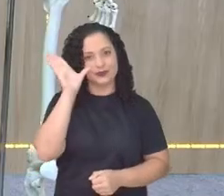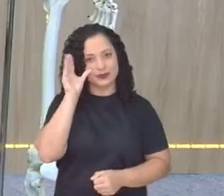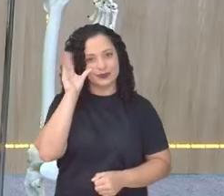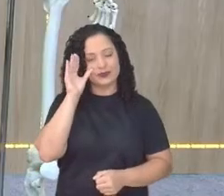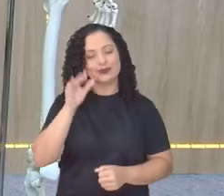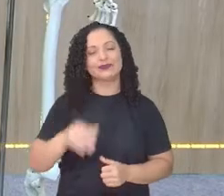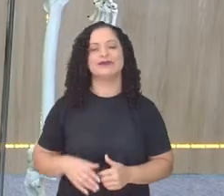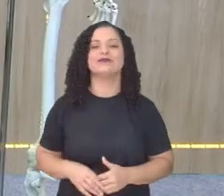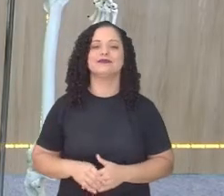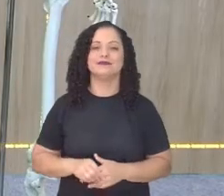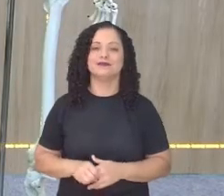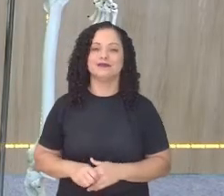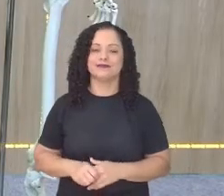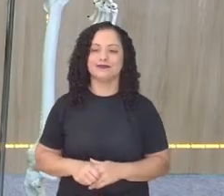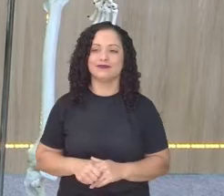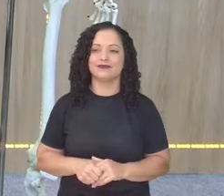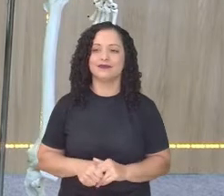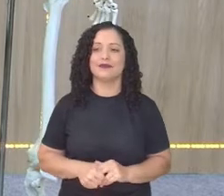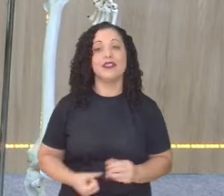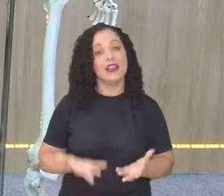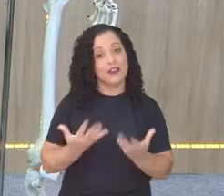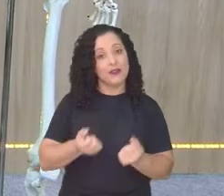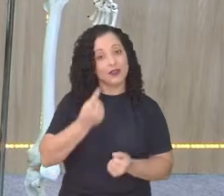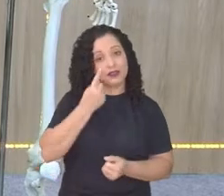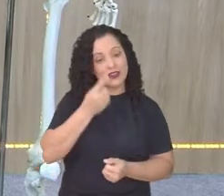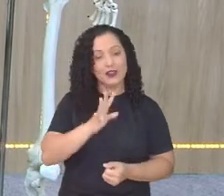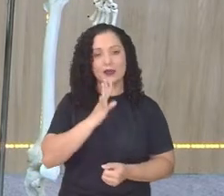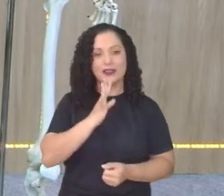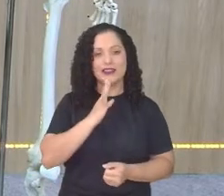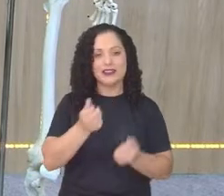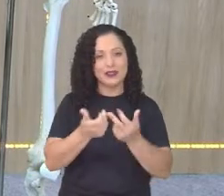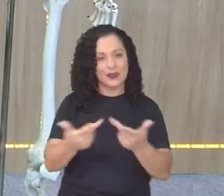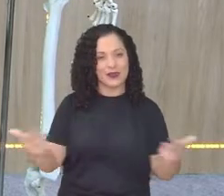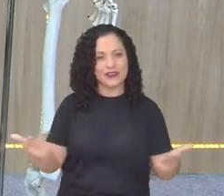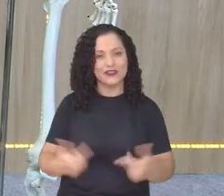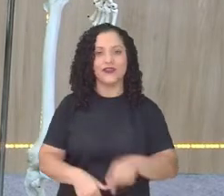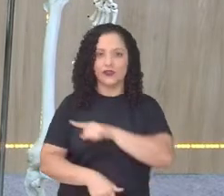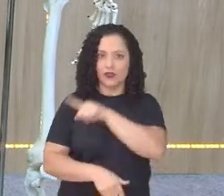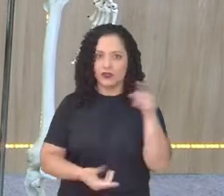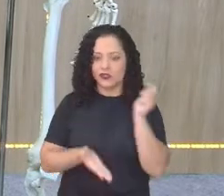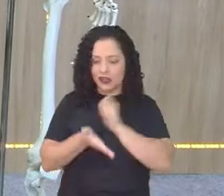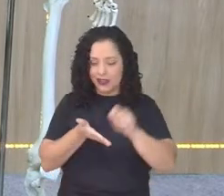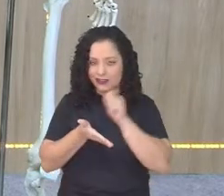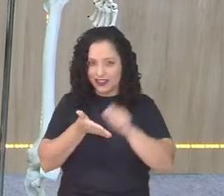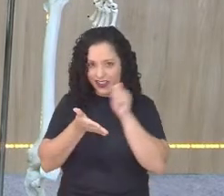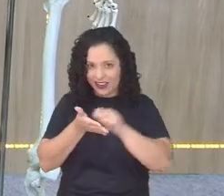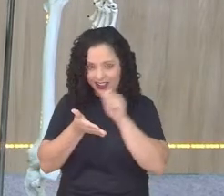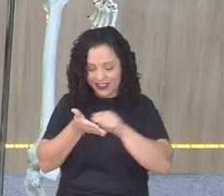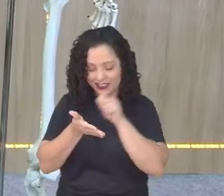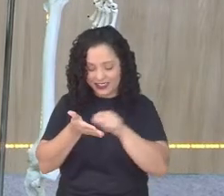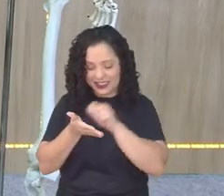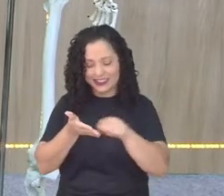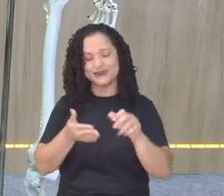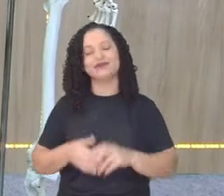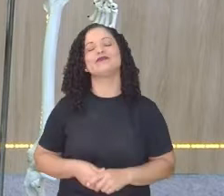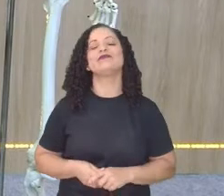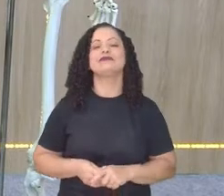Mas vamos, né, ver mais algumas coisas. E aí vão anotando essas curiosidades. Quem sabe também elas